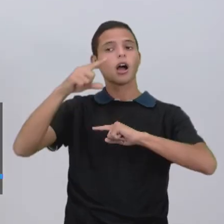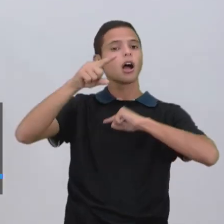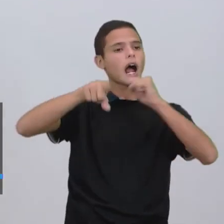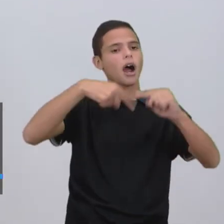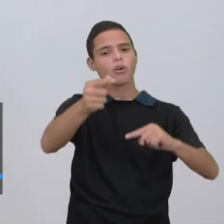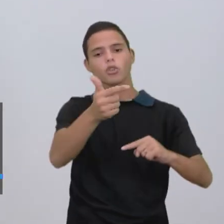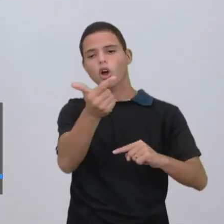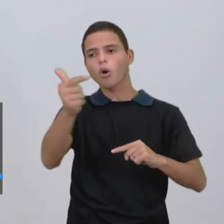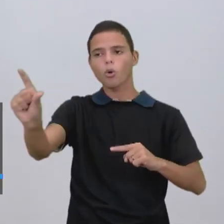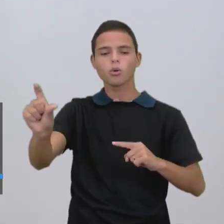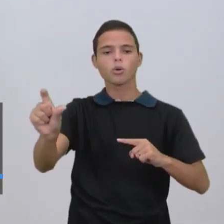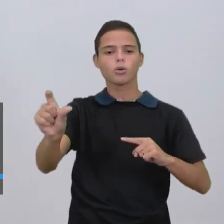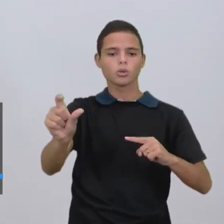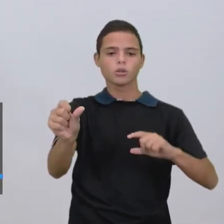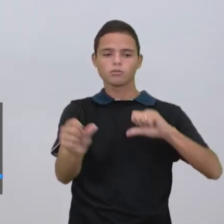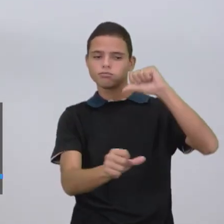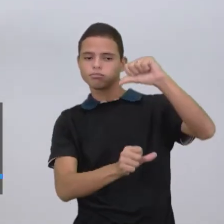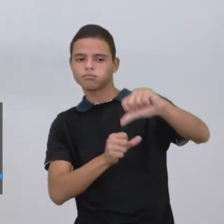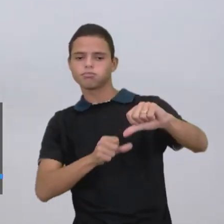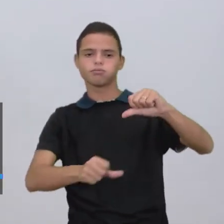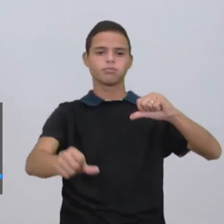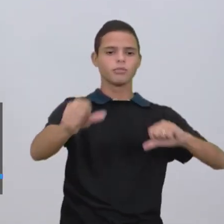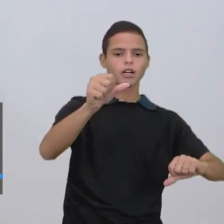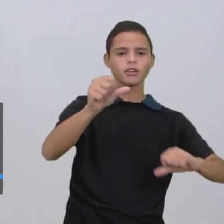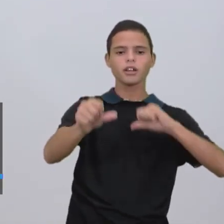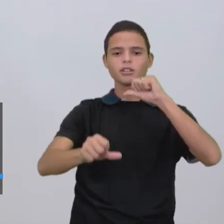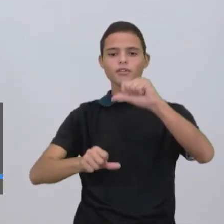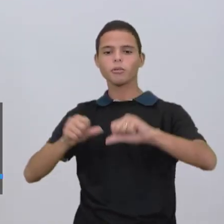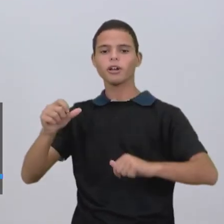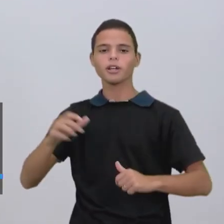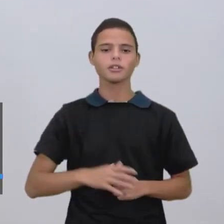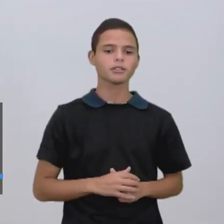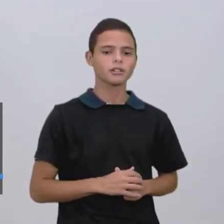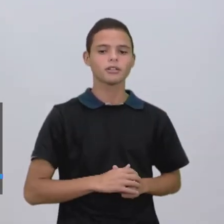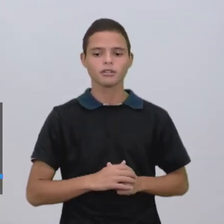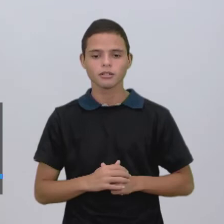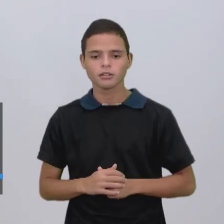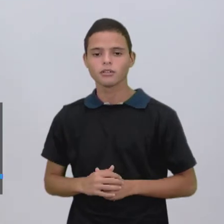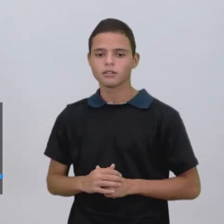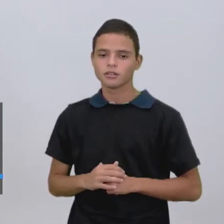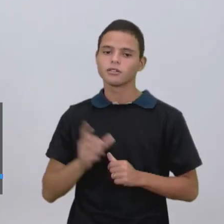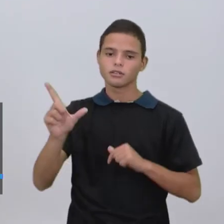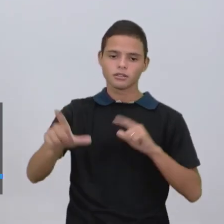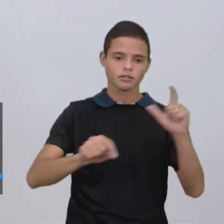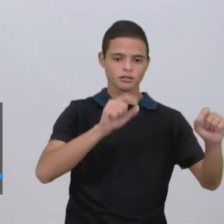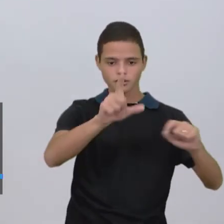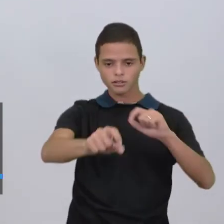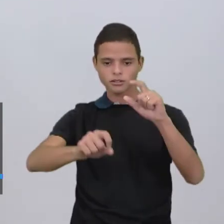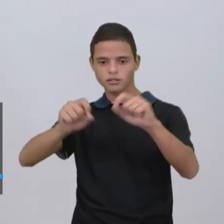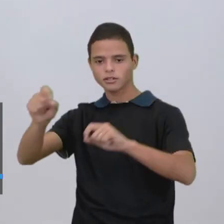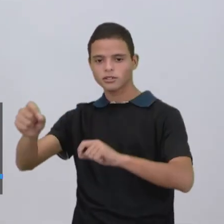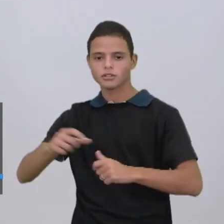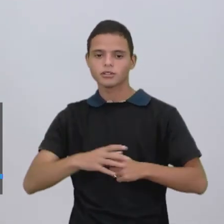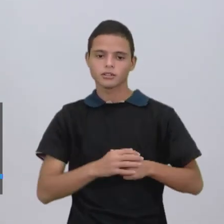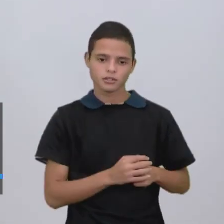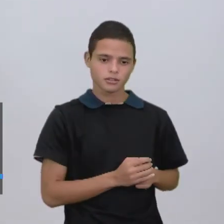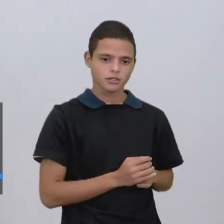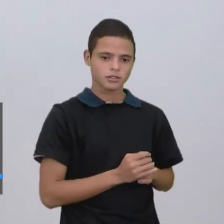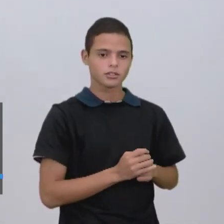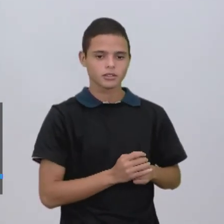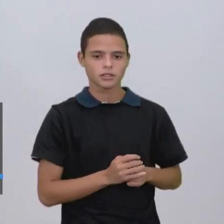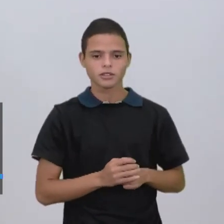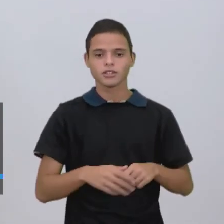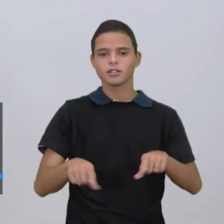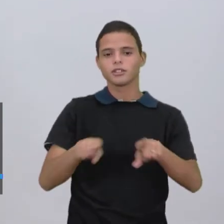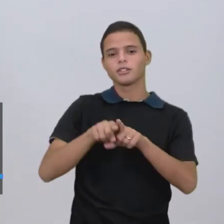pegar o esquerdo. Não, eu vou pegar 2 casas daqui e depois uma dali, 2 aqui, e vou fazendo a pesquisa. Então, isso é escolher aleatoriamente. Escolher, sortear. Não tem como sortear, você